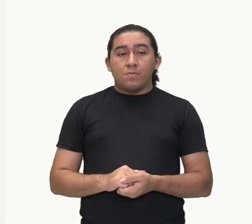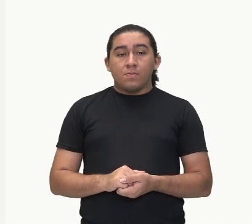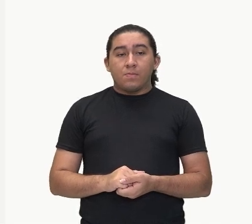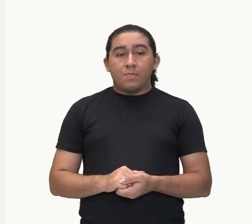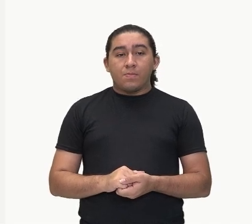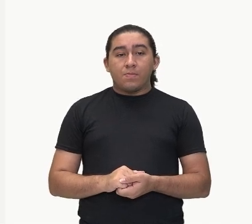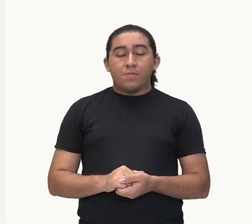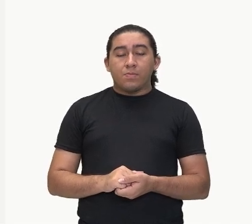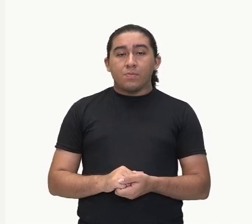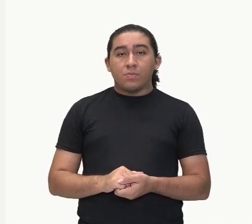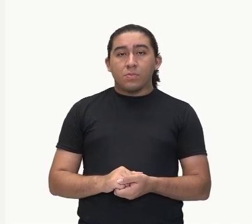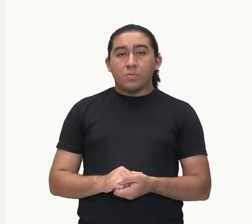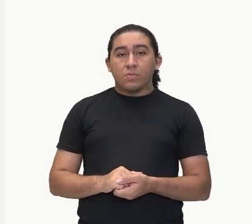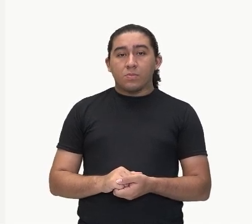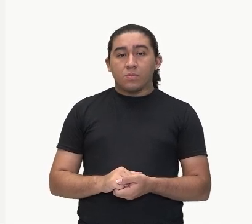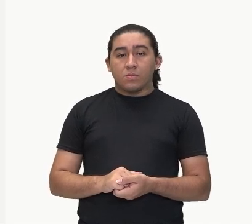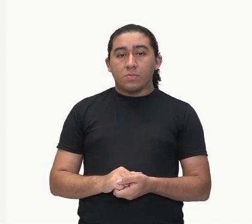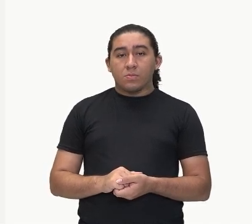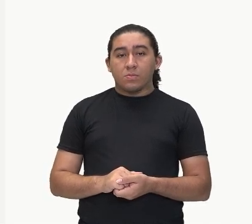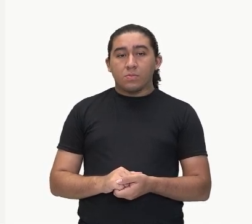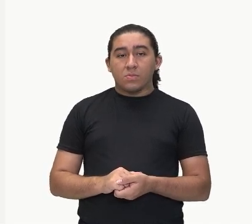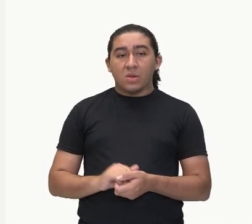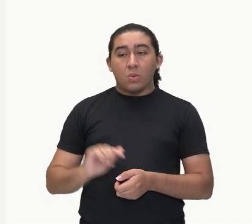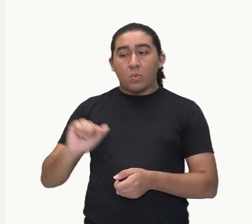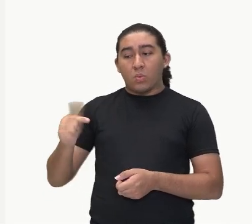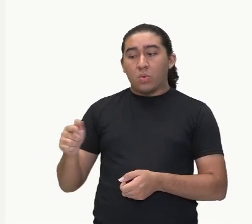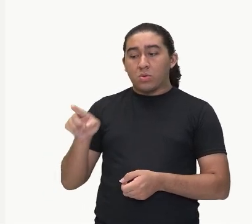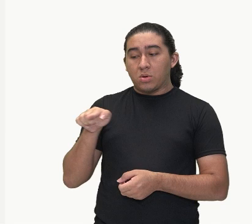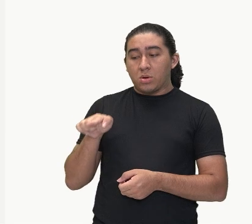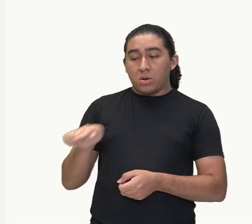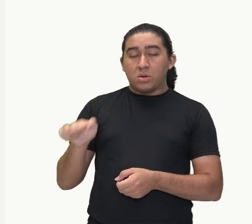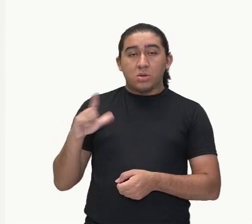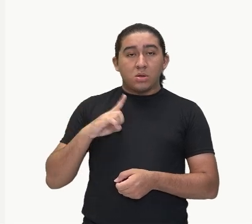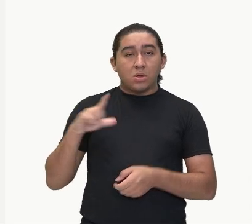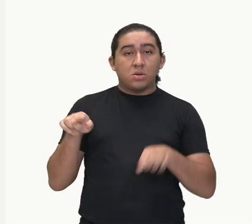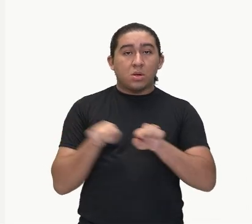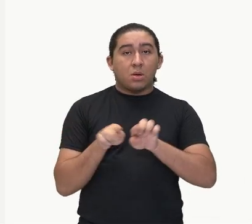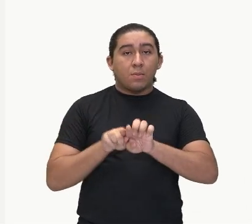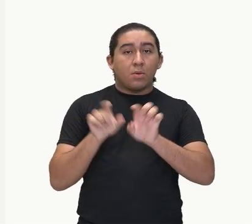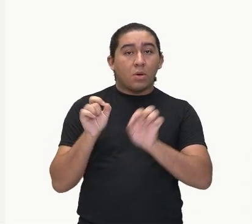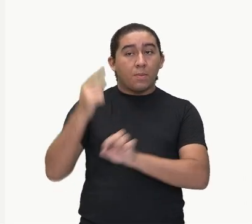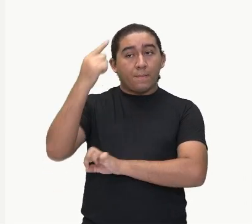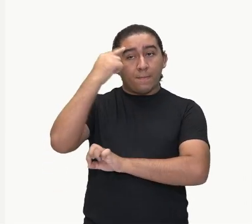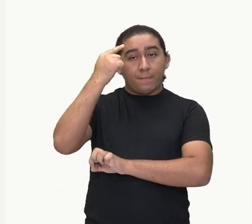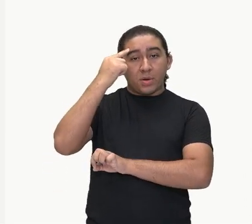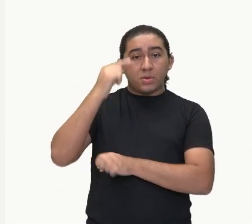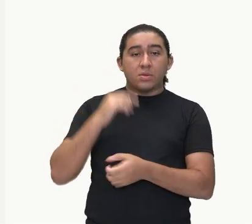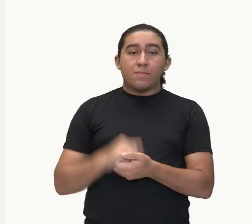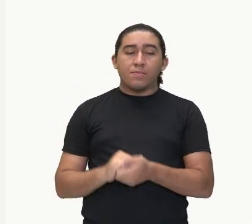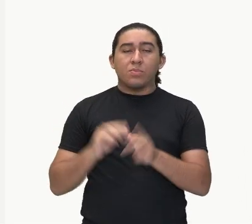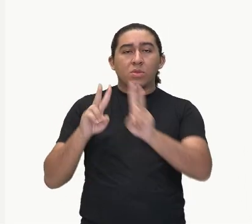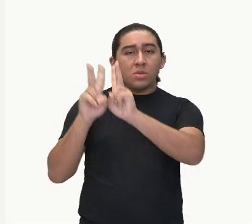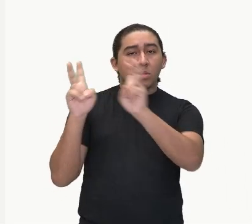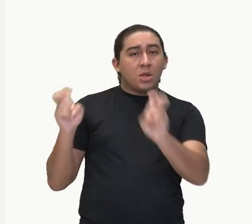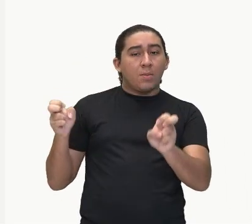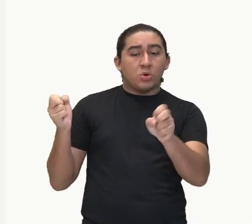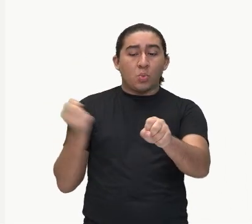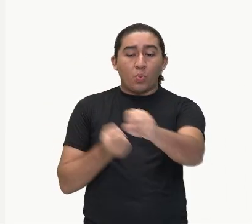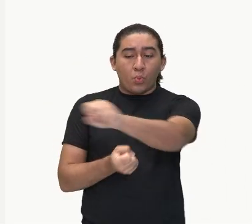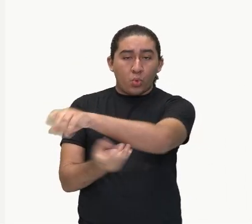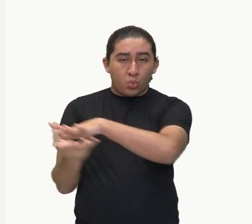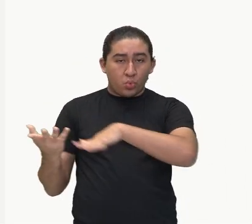Universalismo, o realismo, né, prega pelo temático universal.